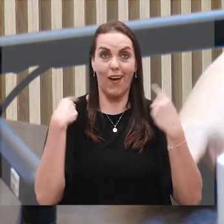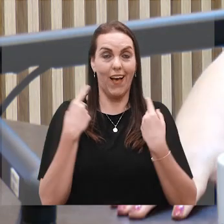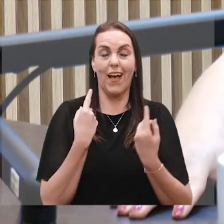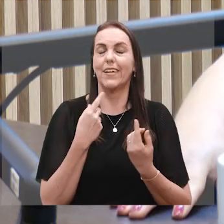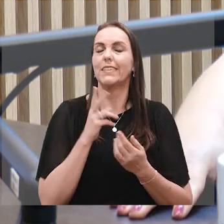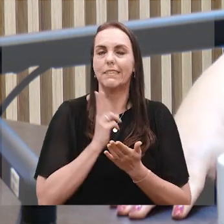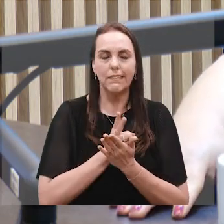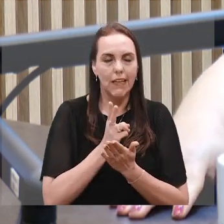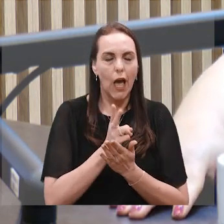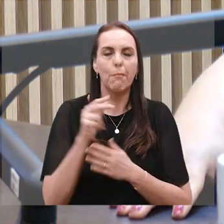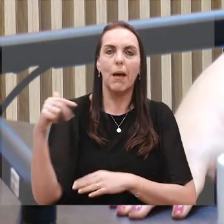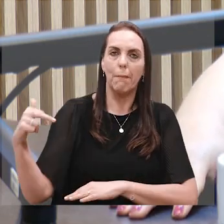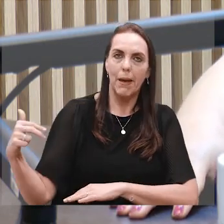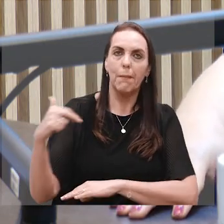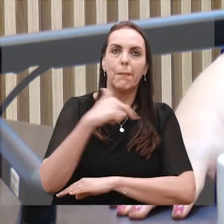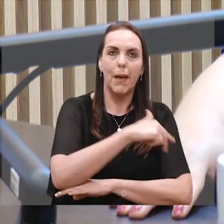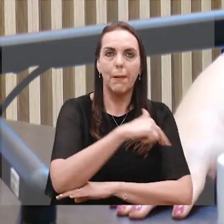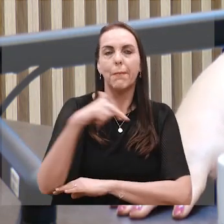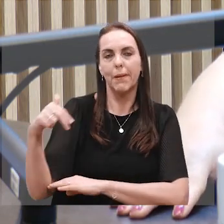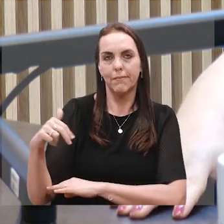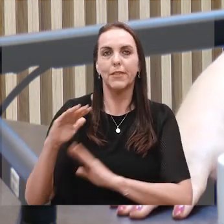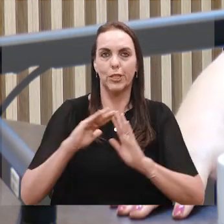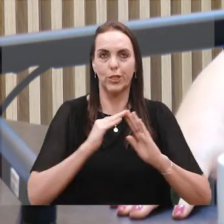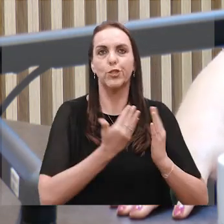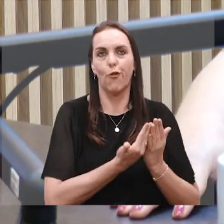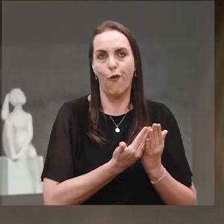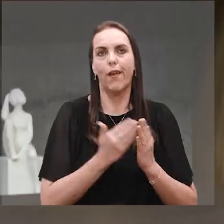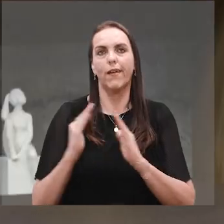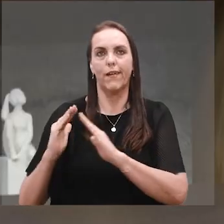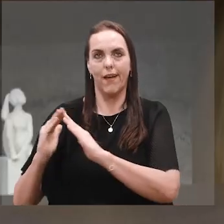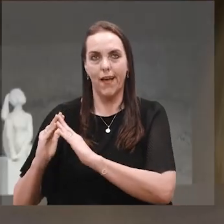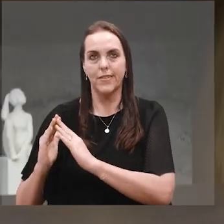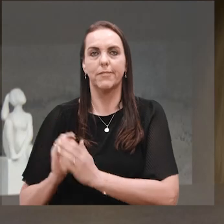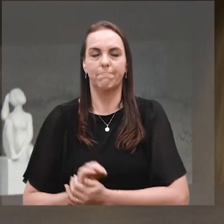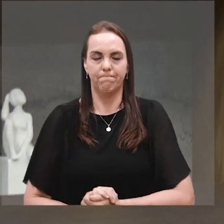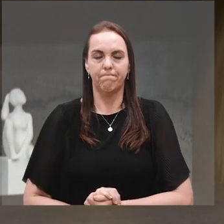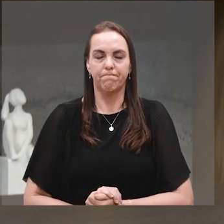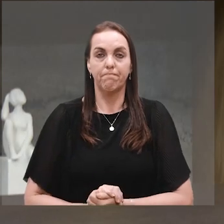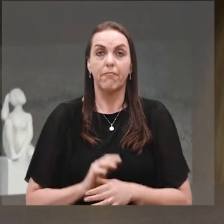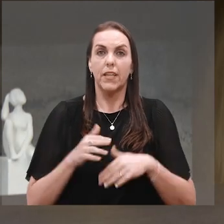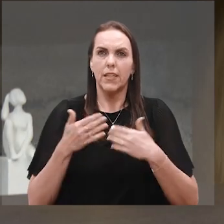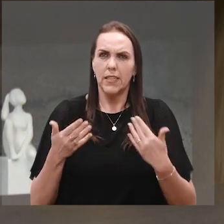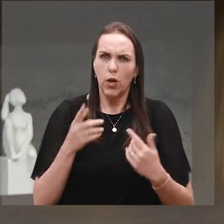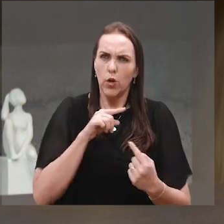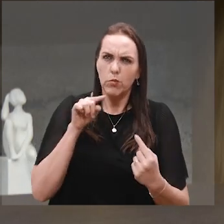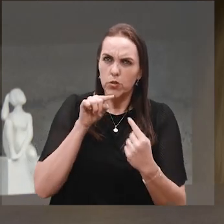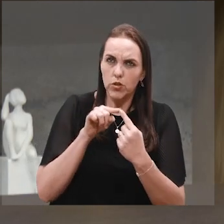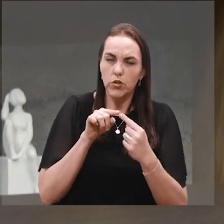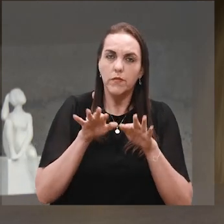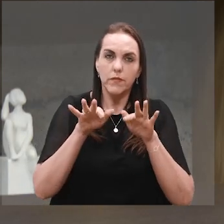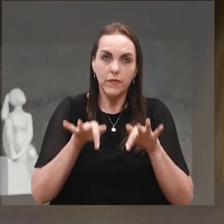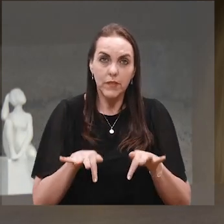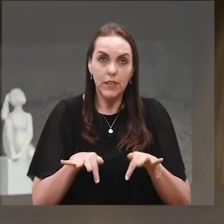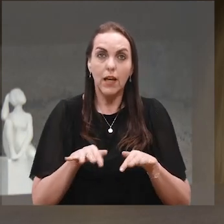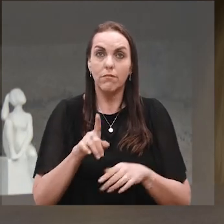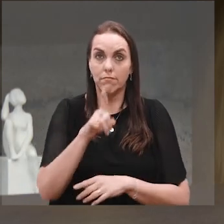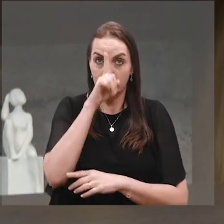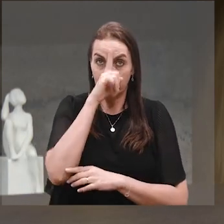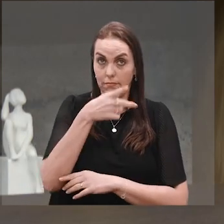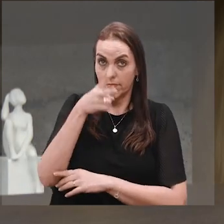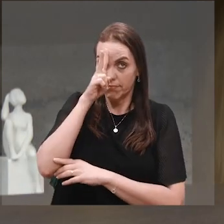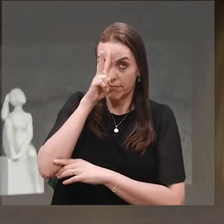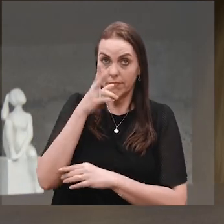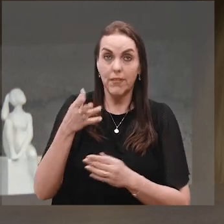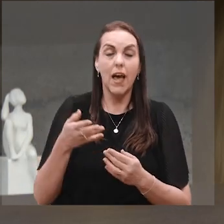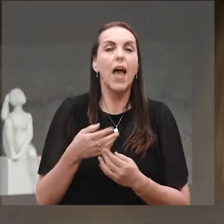diz, de ir a pé e voltar a pé da escola. Nesse sentido de concluir, então, o que nós chamaríamos hoje de ensino